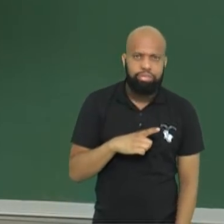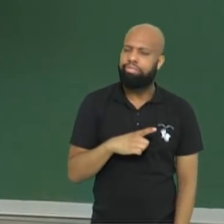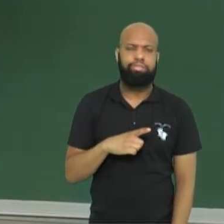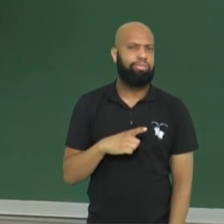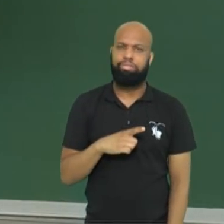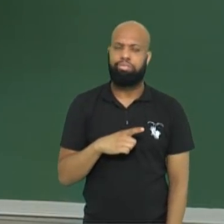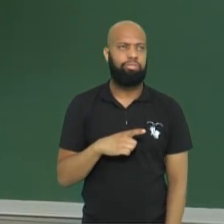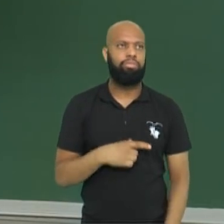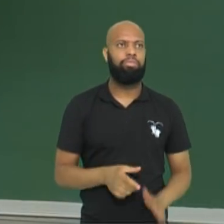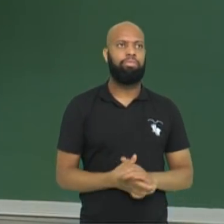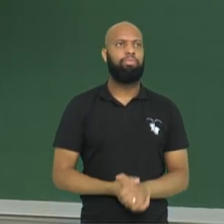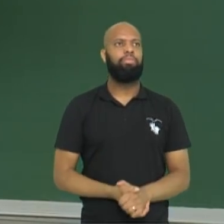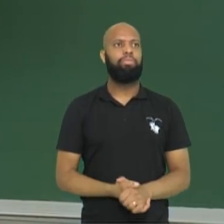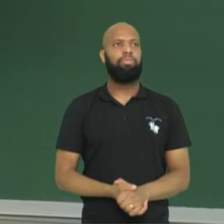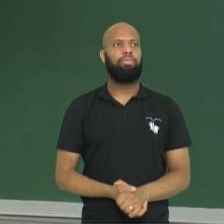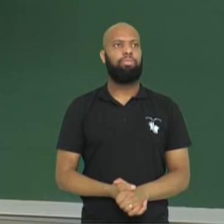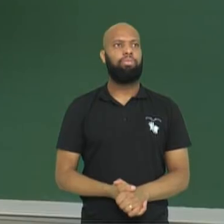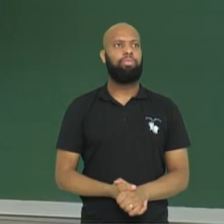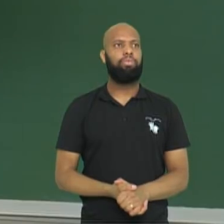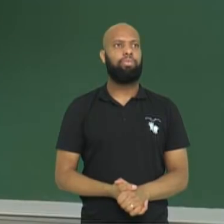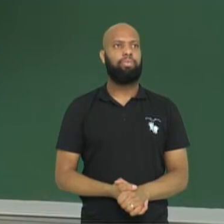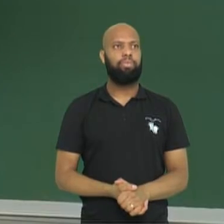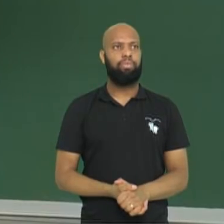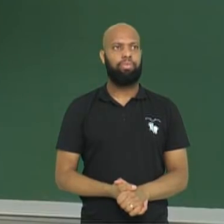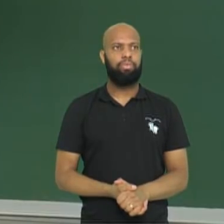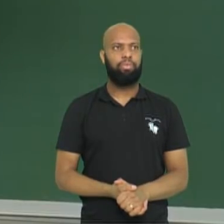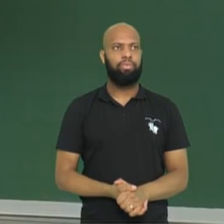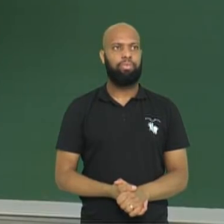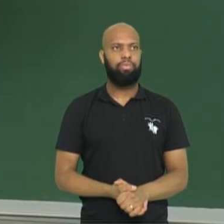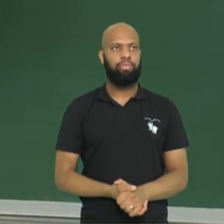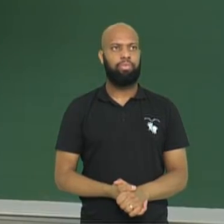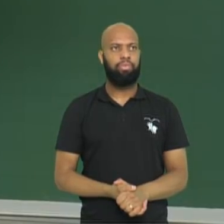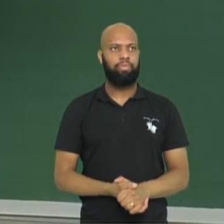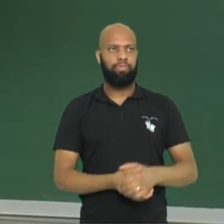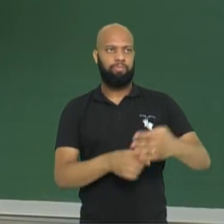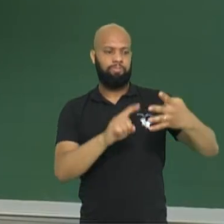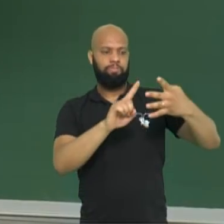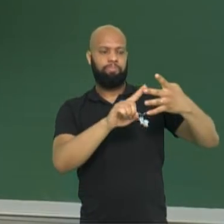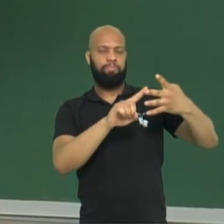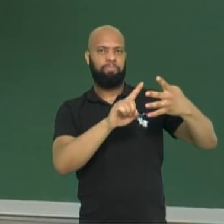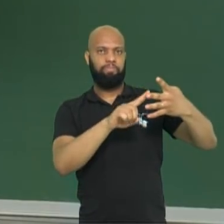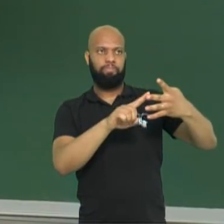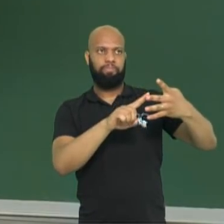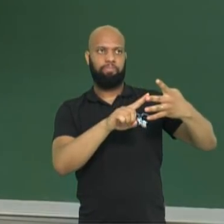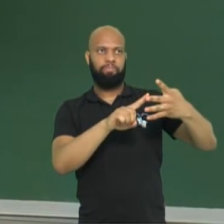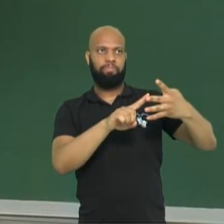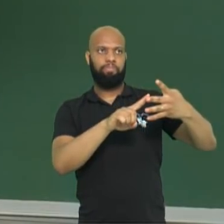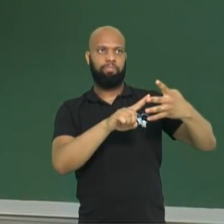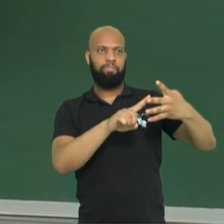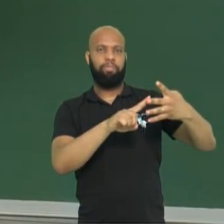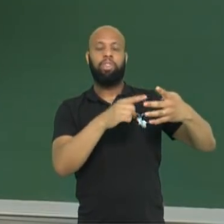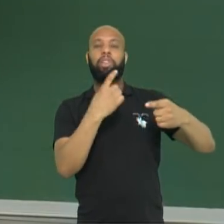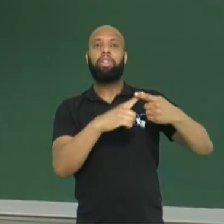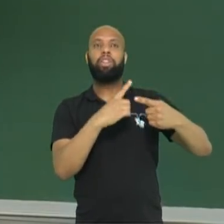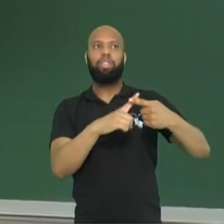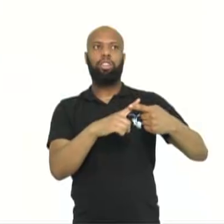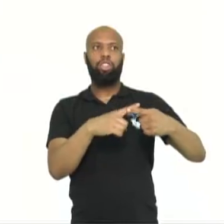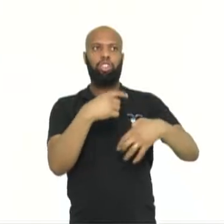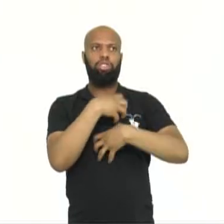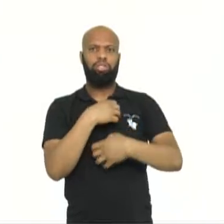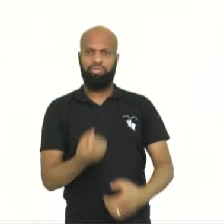que não, né? Então, ela só pode ser a letra B, né? Então, foi cabeluda porque ela